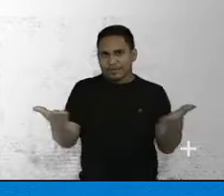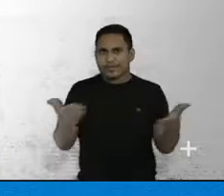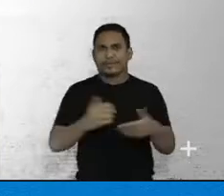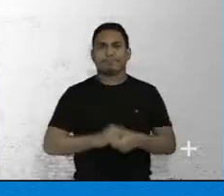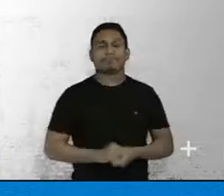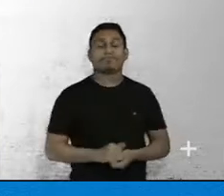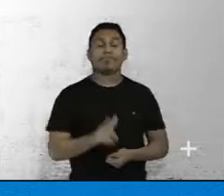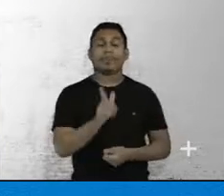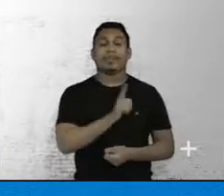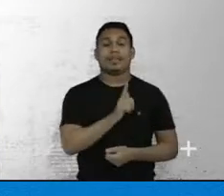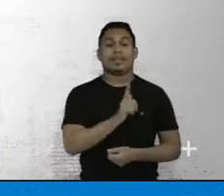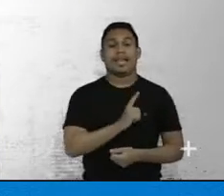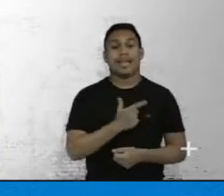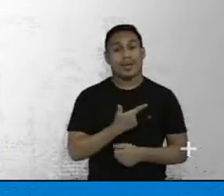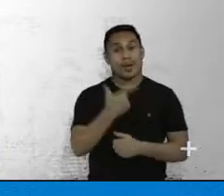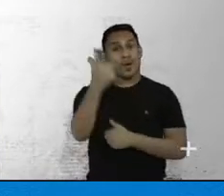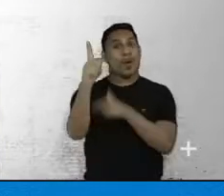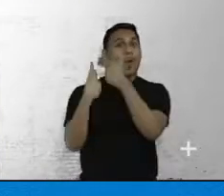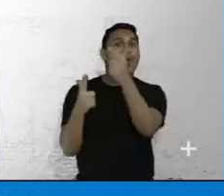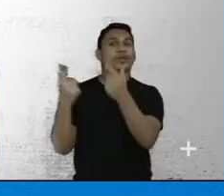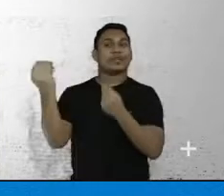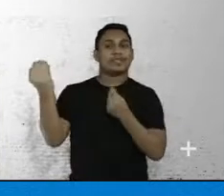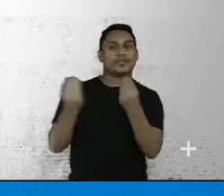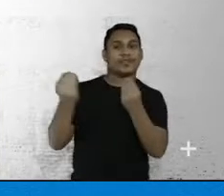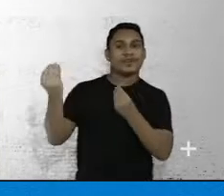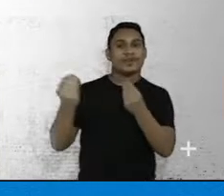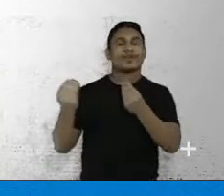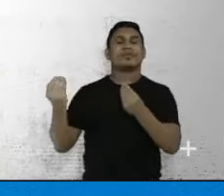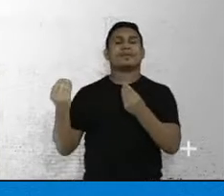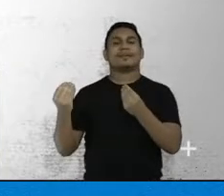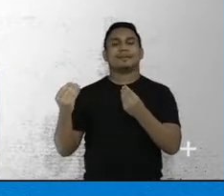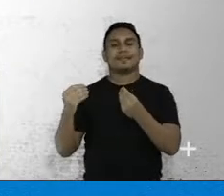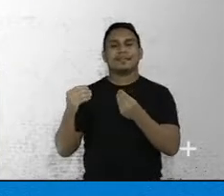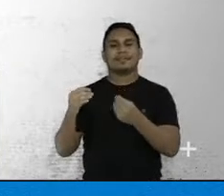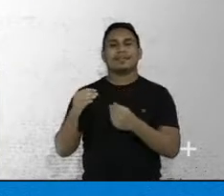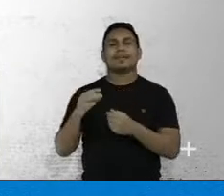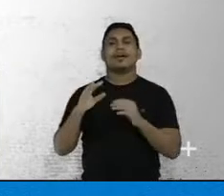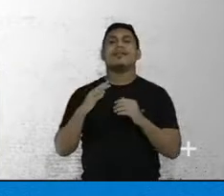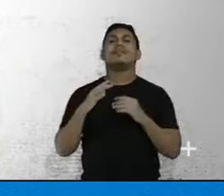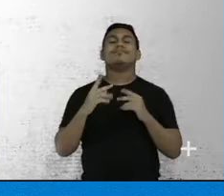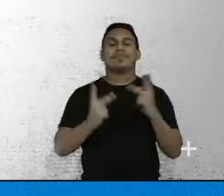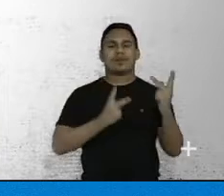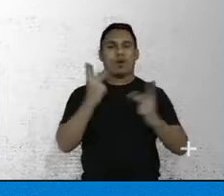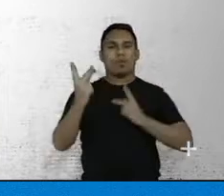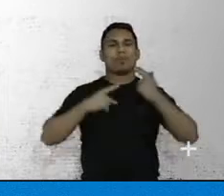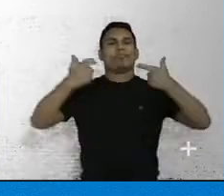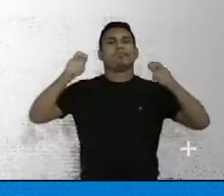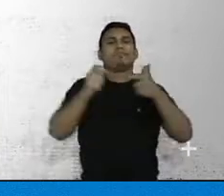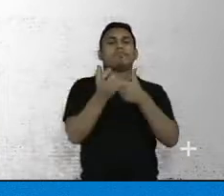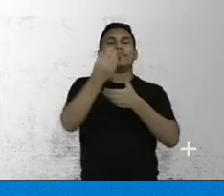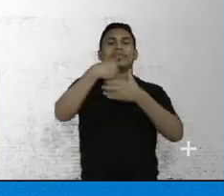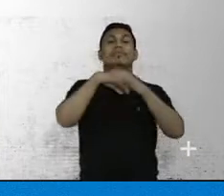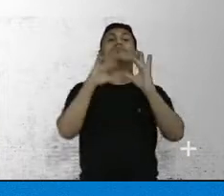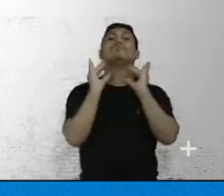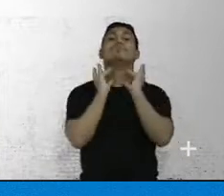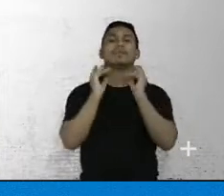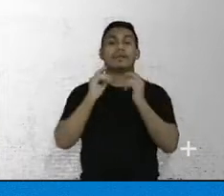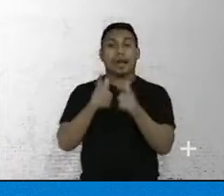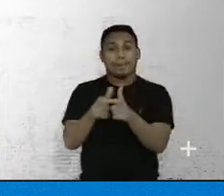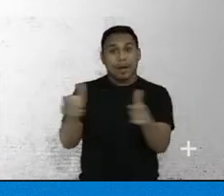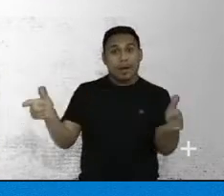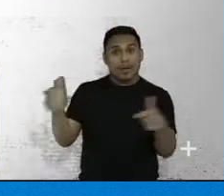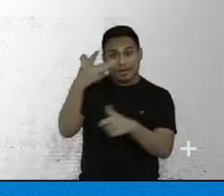outras formas de hipotireoidismo, não só o hipotireoidismo de Hashimoto, porém, a maioria dos pacientes com